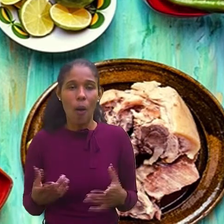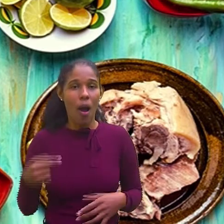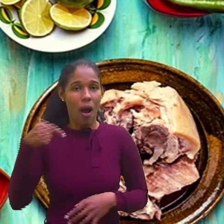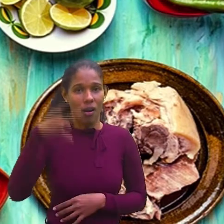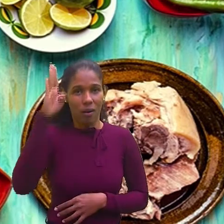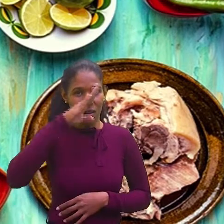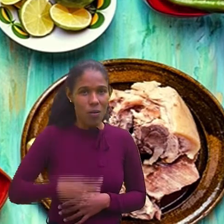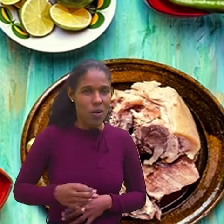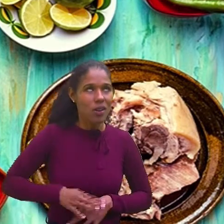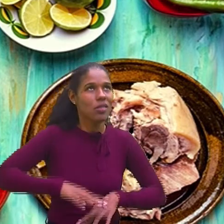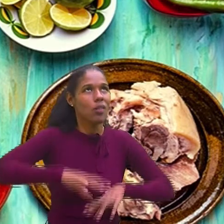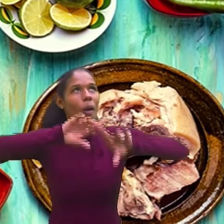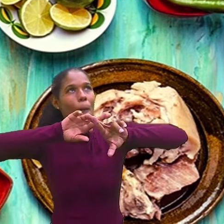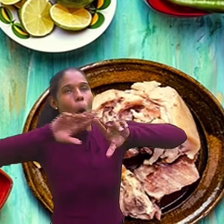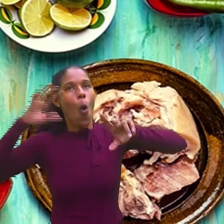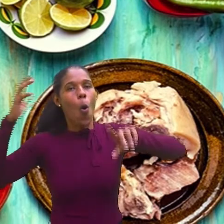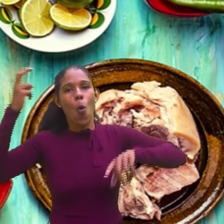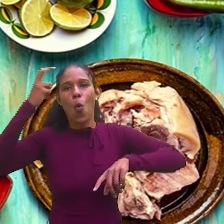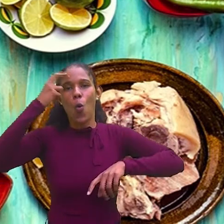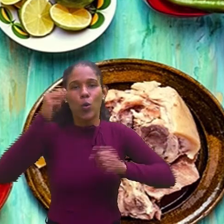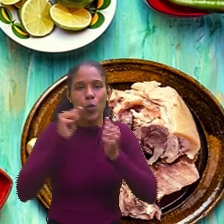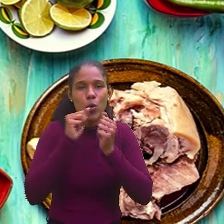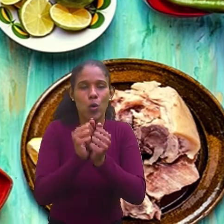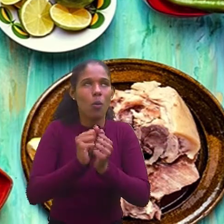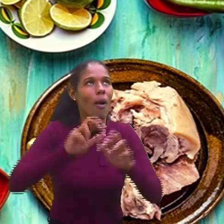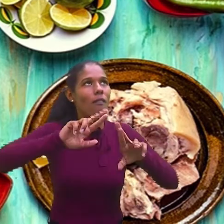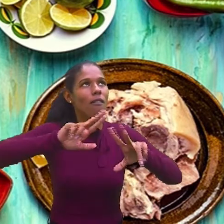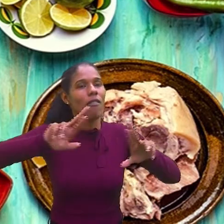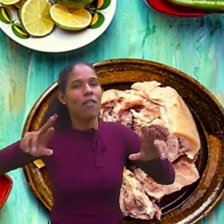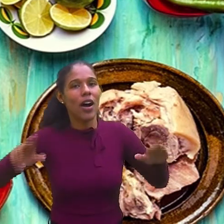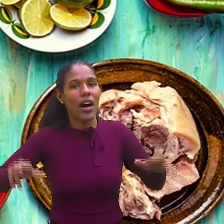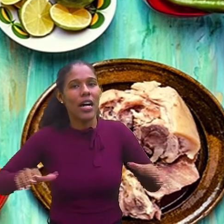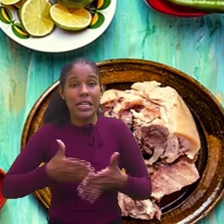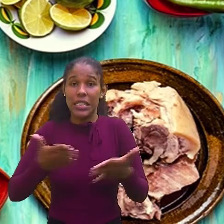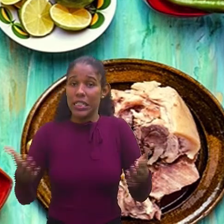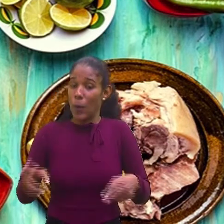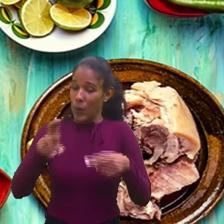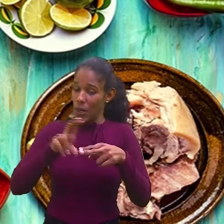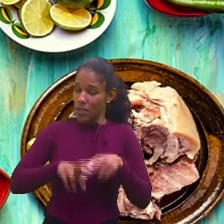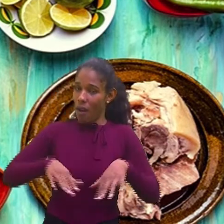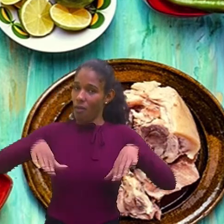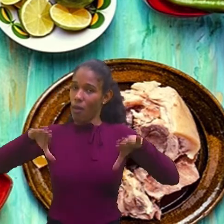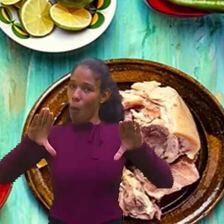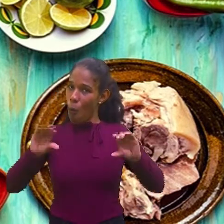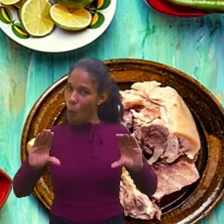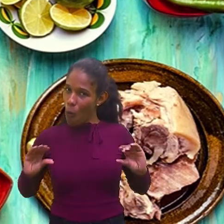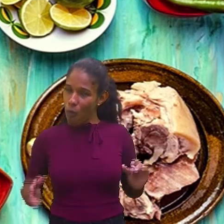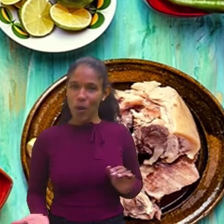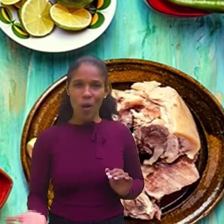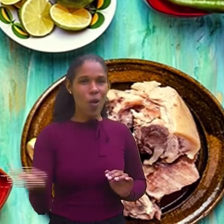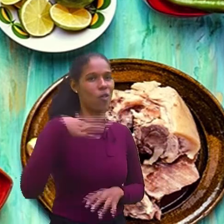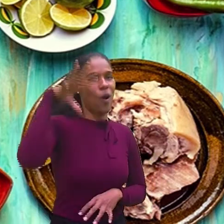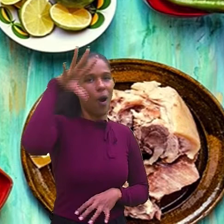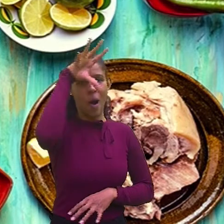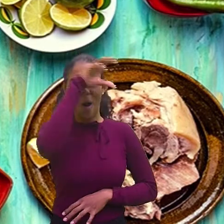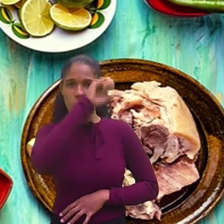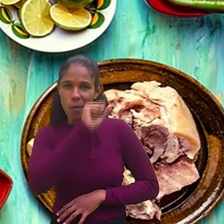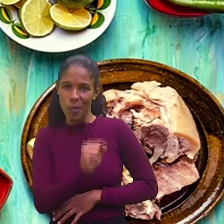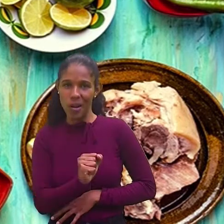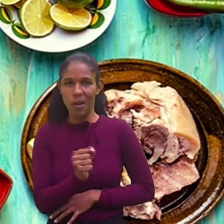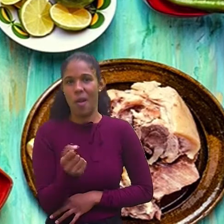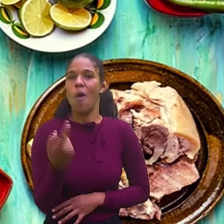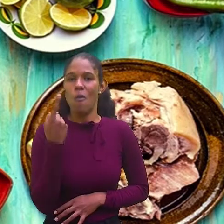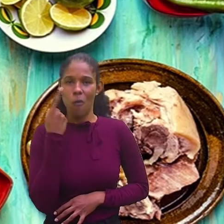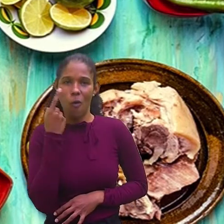Então, afrouxe o cinto, coloque aquela roupa confortável, prepare seu paladar e venha embarcar nessa viagem incrível que faremos por